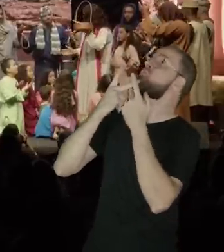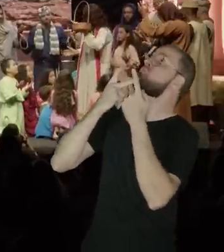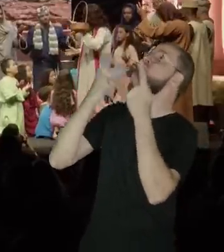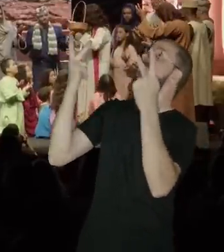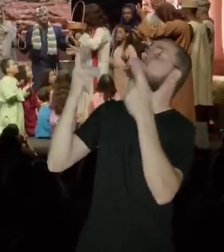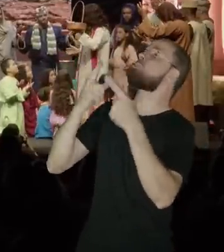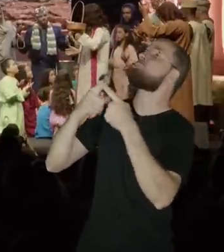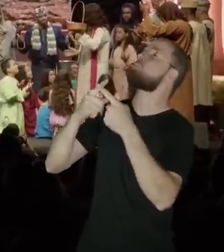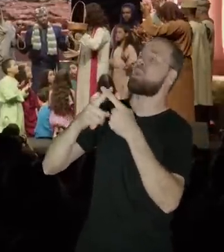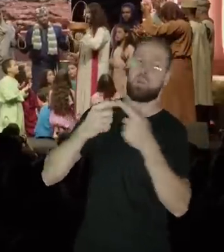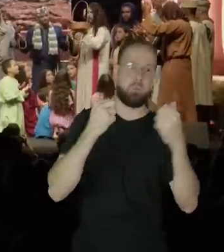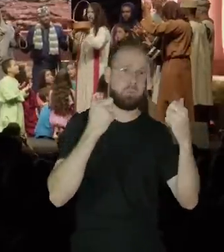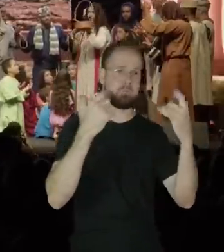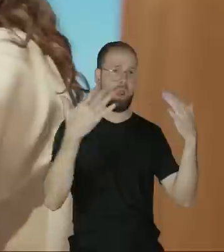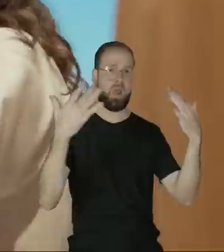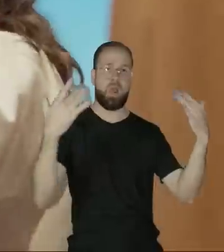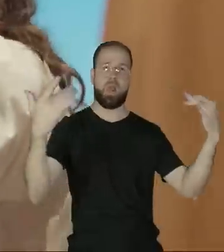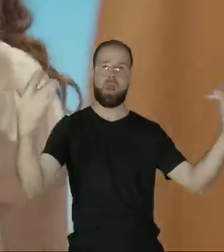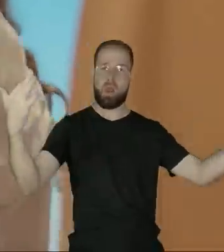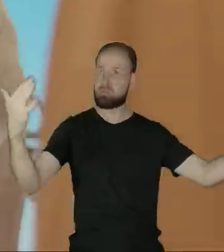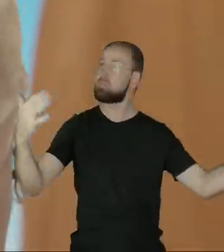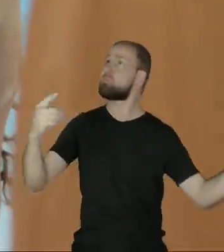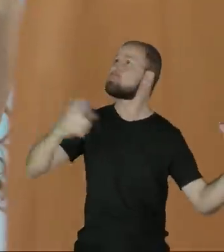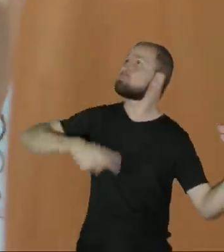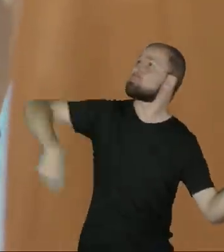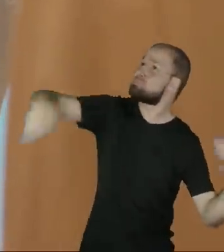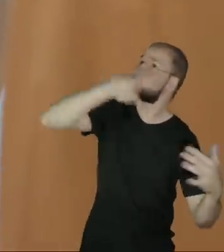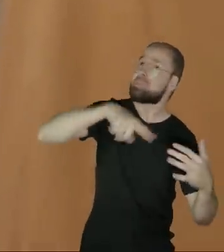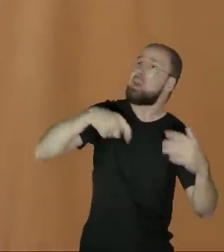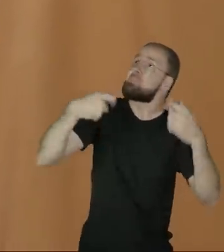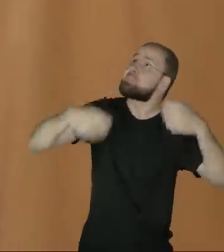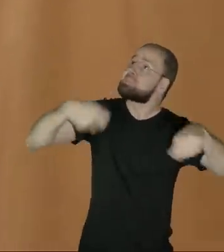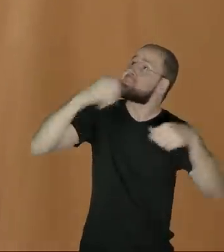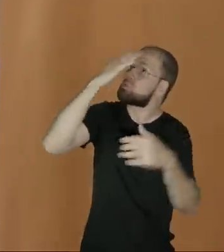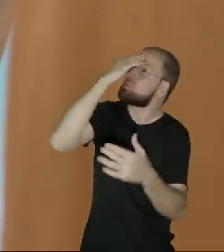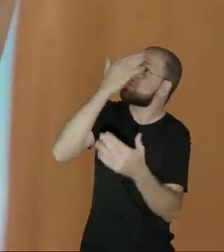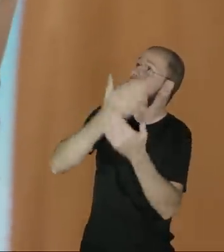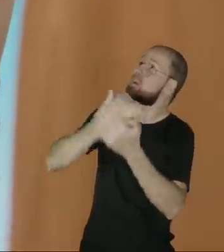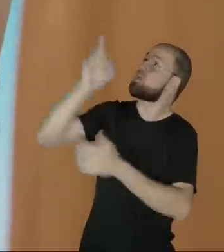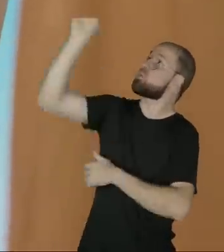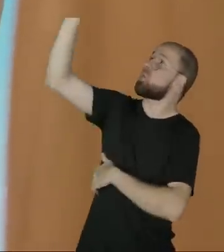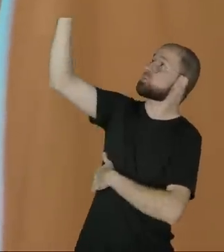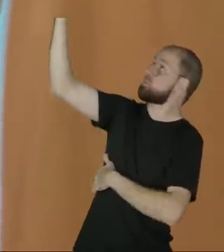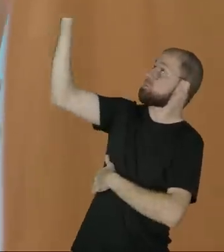redor, para que eles creiam que tu me enviastes.